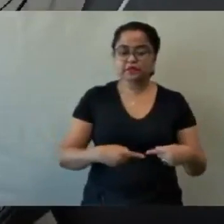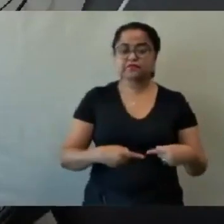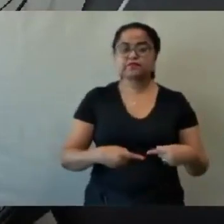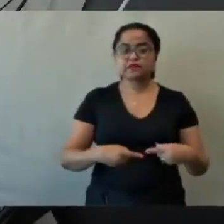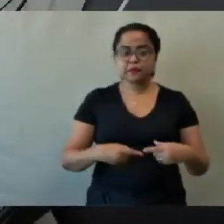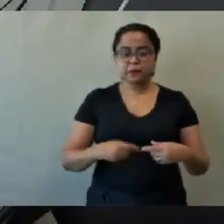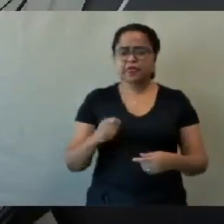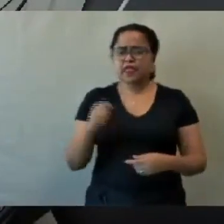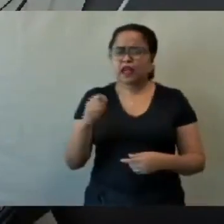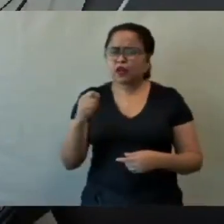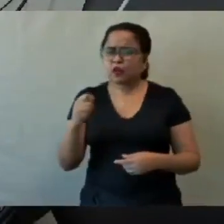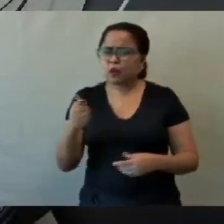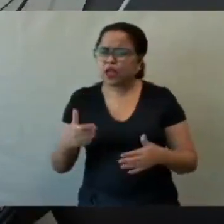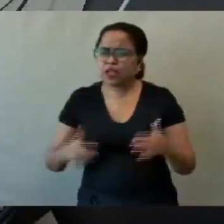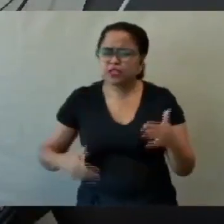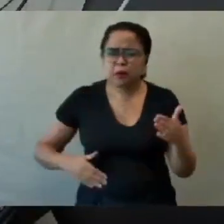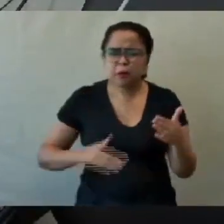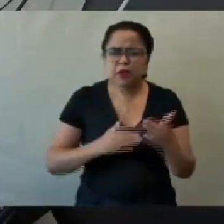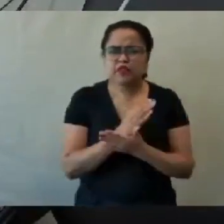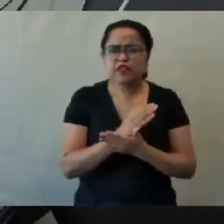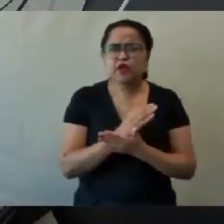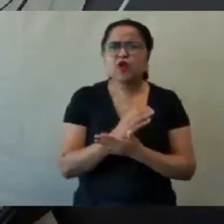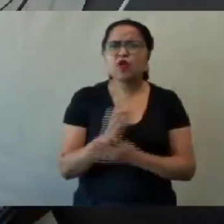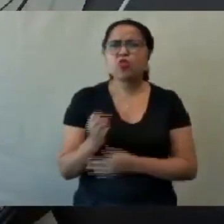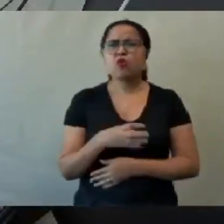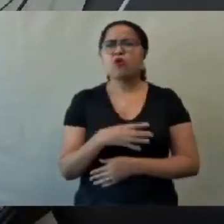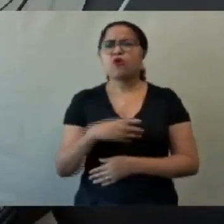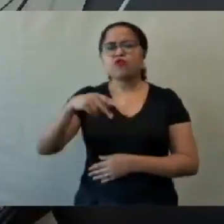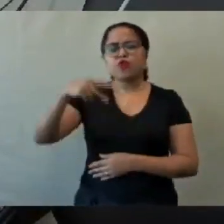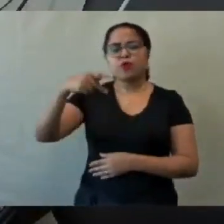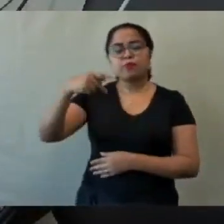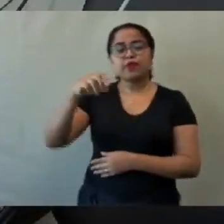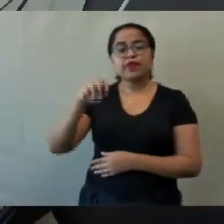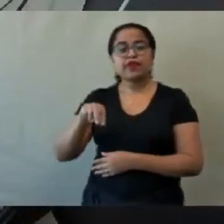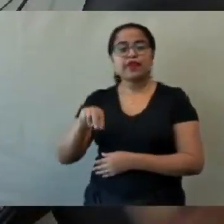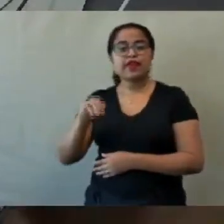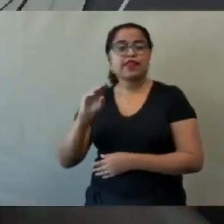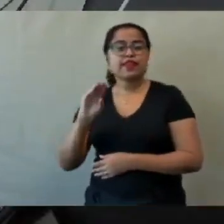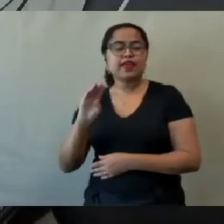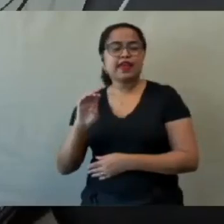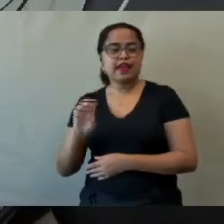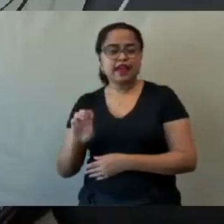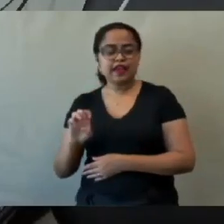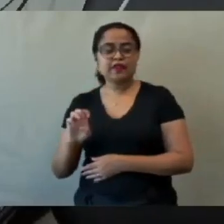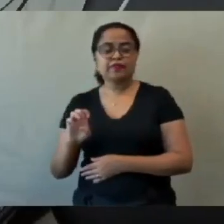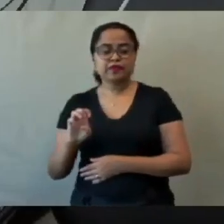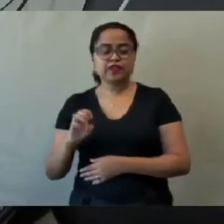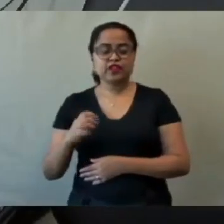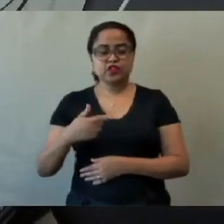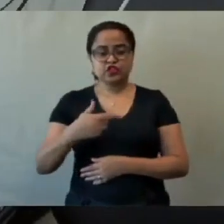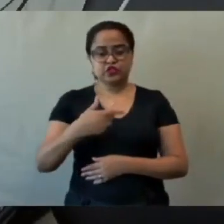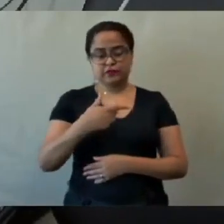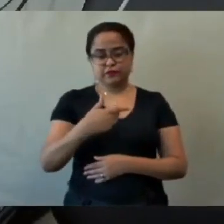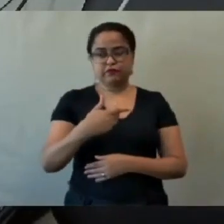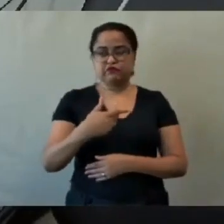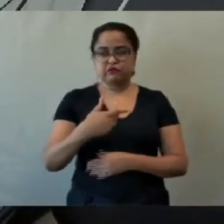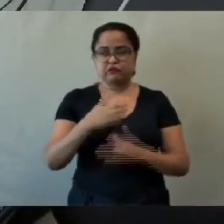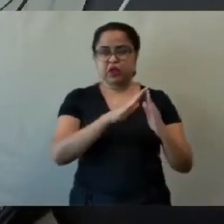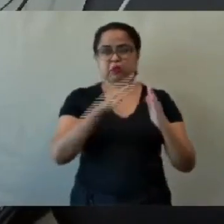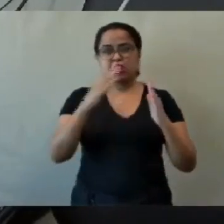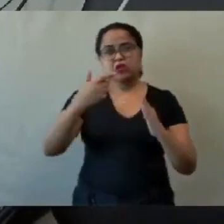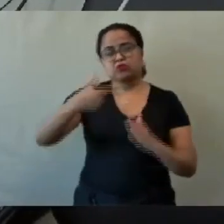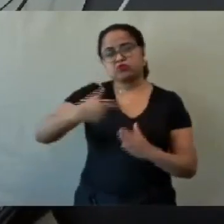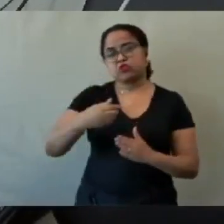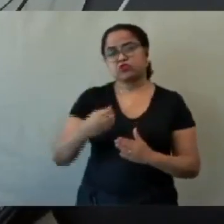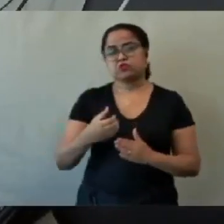né, de aprovar o novo PNE, que vai durar de 2024 a 2034. Então, a gente quer que a gente